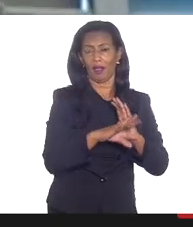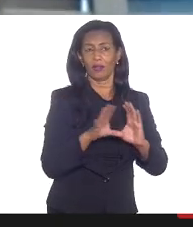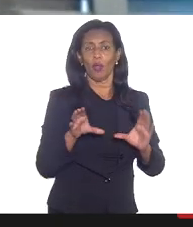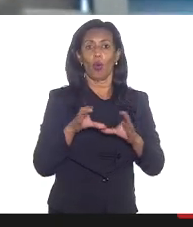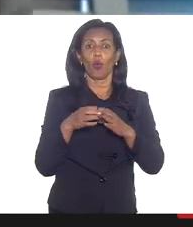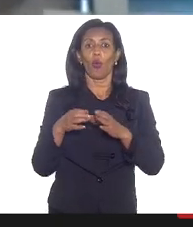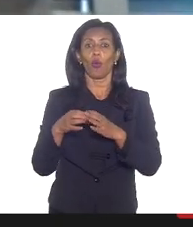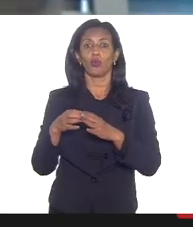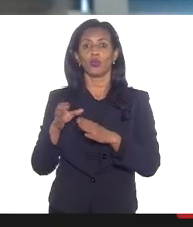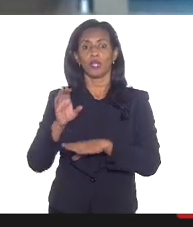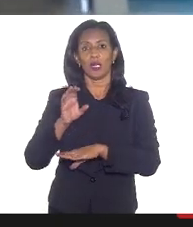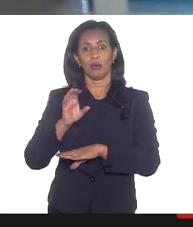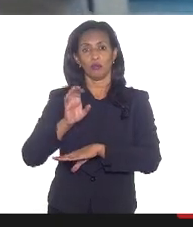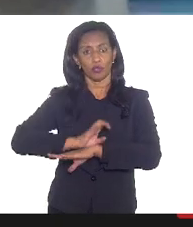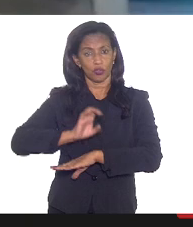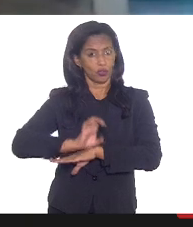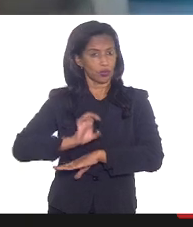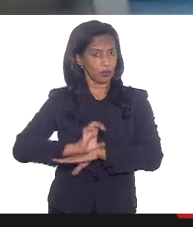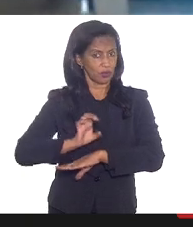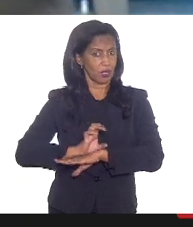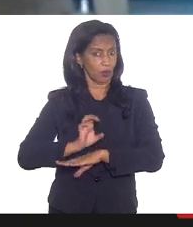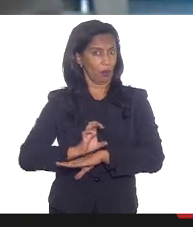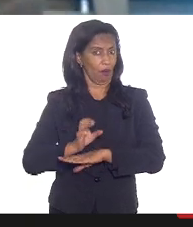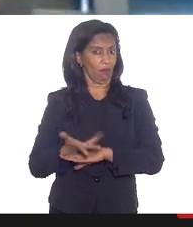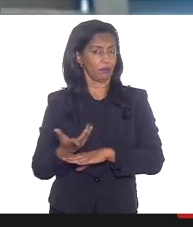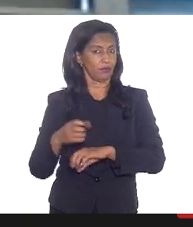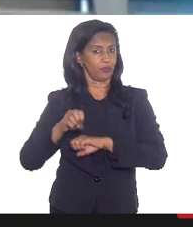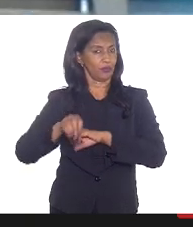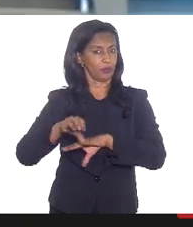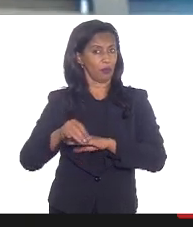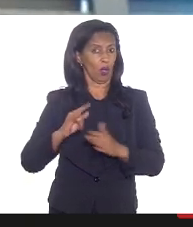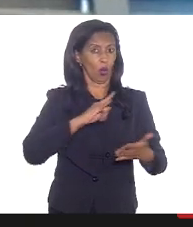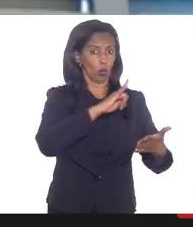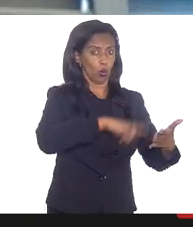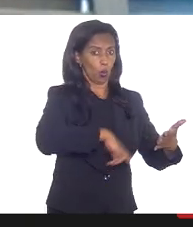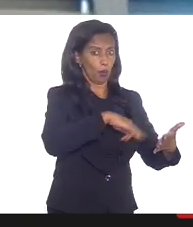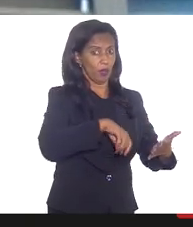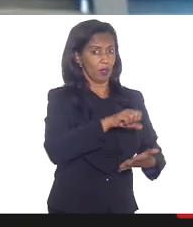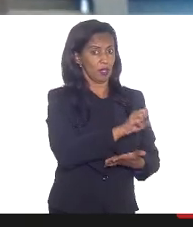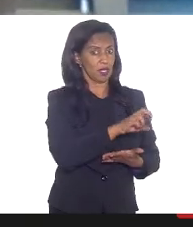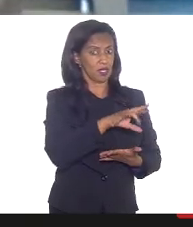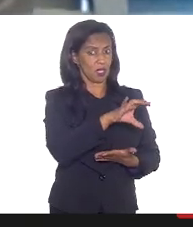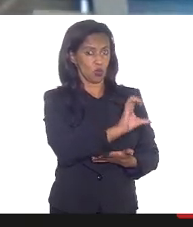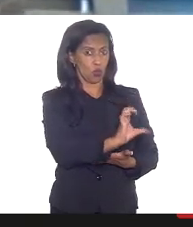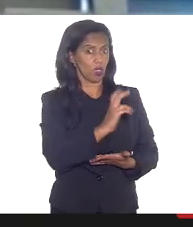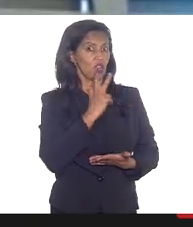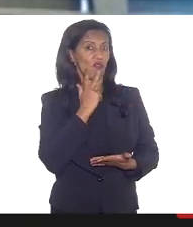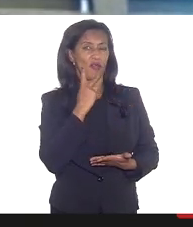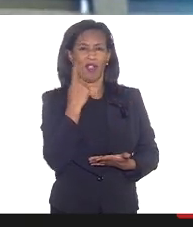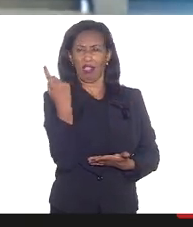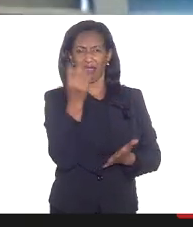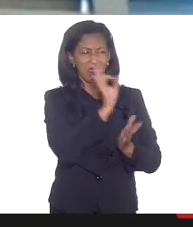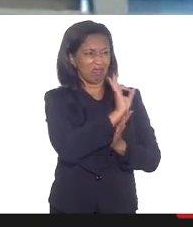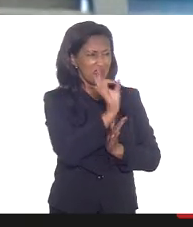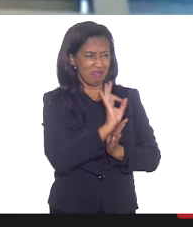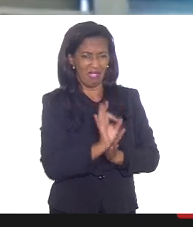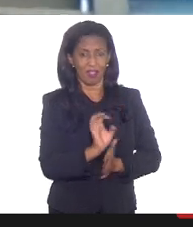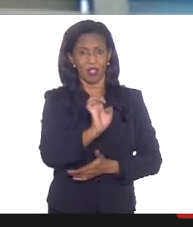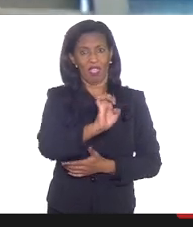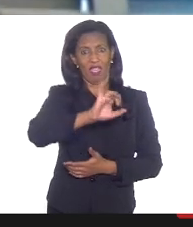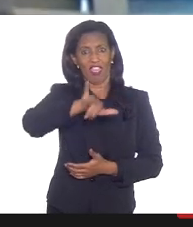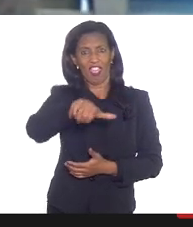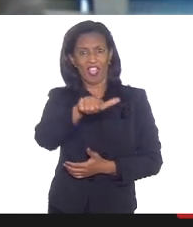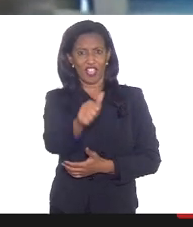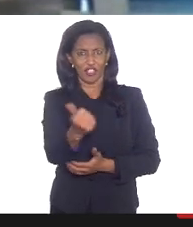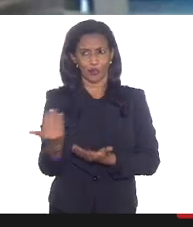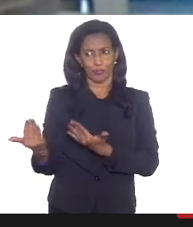ser homologado pelo Conselho Estadual de Educação. O documento da SEDUC não cita nenhuma linha sobre EJA, a educação